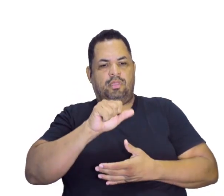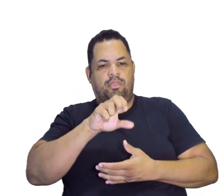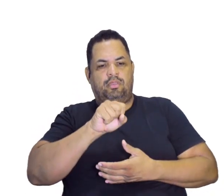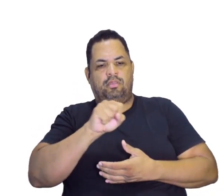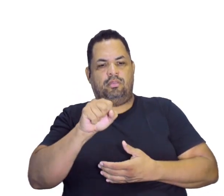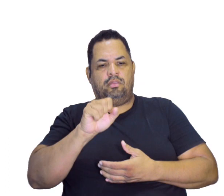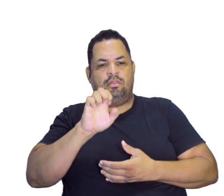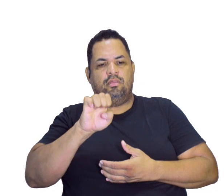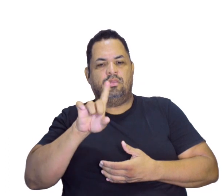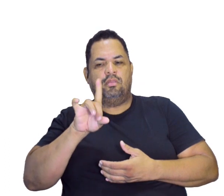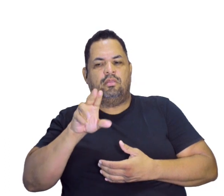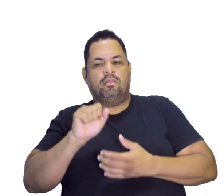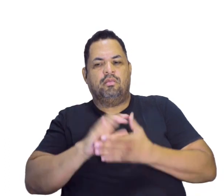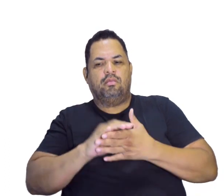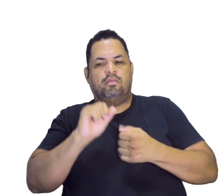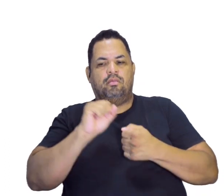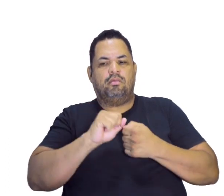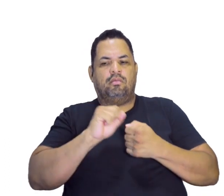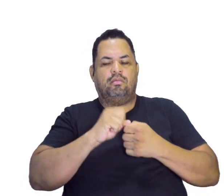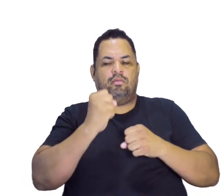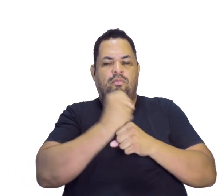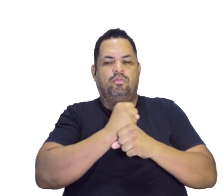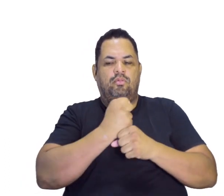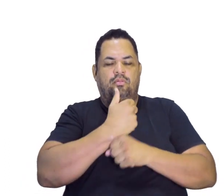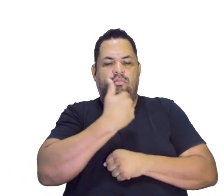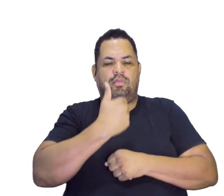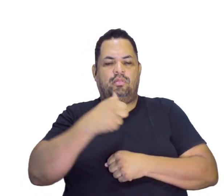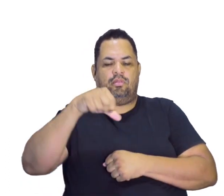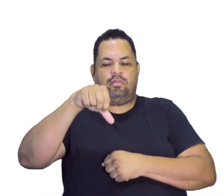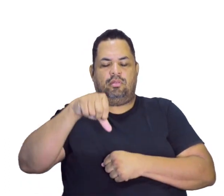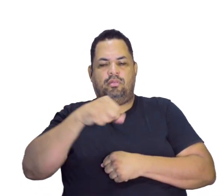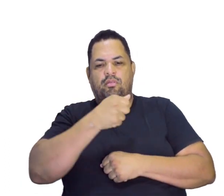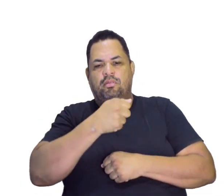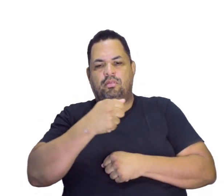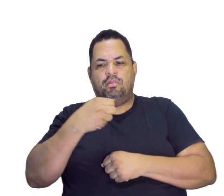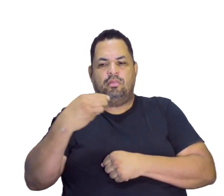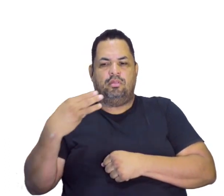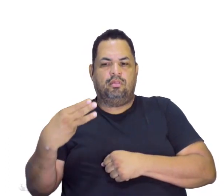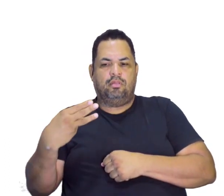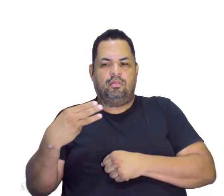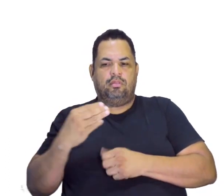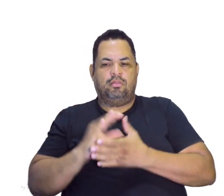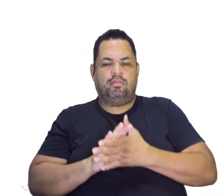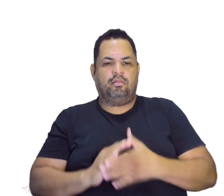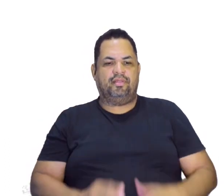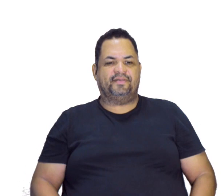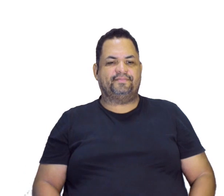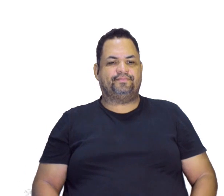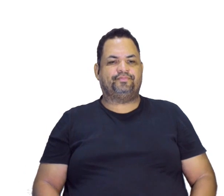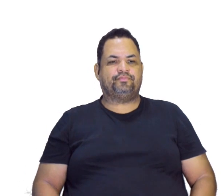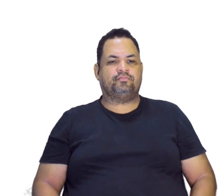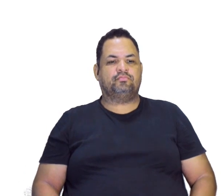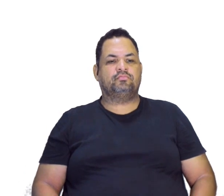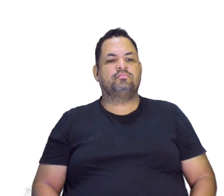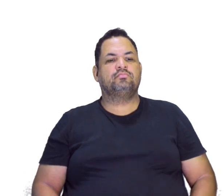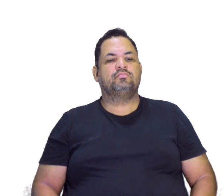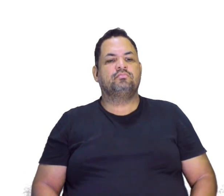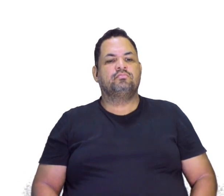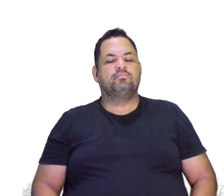suas obras, e Anita em 1917. Então, o Lazar Segal, estrangeiro,